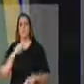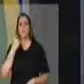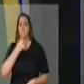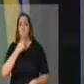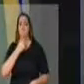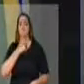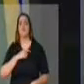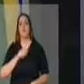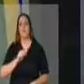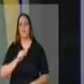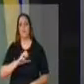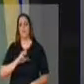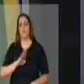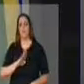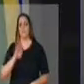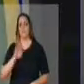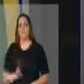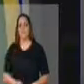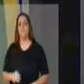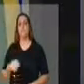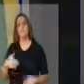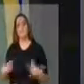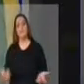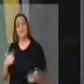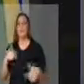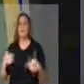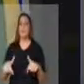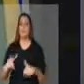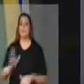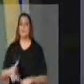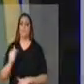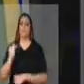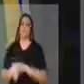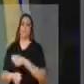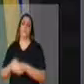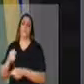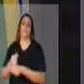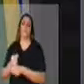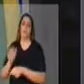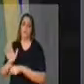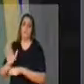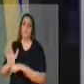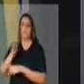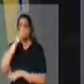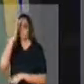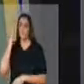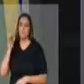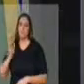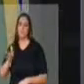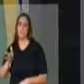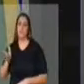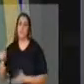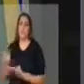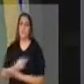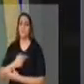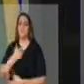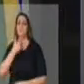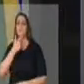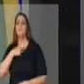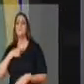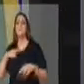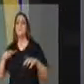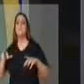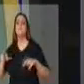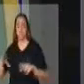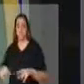ACBG Brasil. Trabalho, então, há 7 anos na reabilitação desses pacientes com câncer de cabeça e garganta. O Hospital Regional